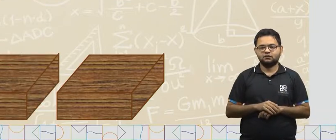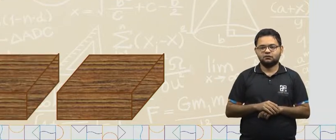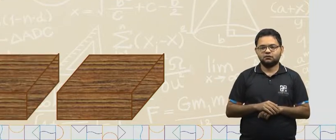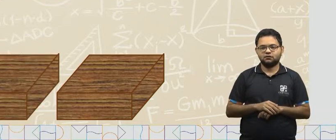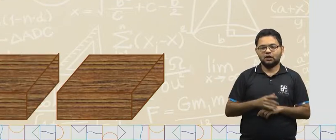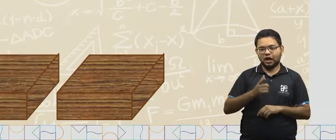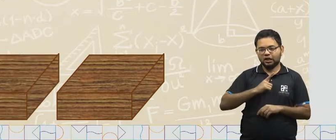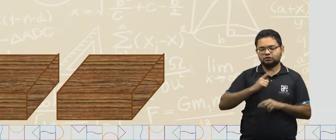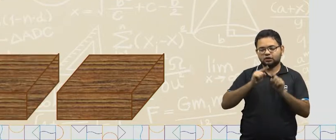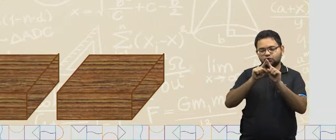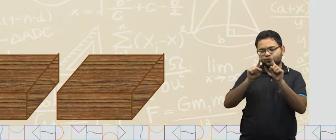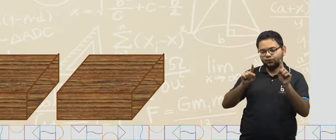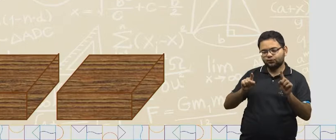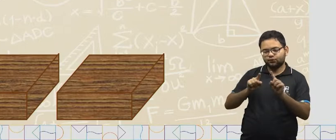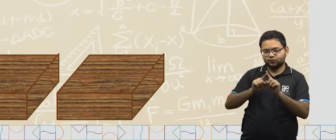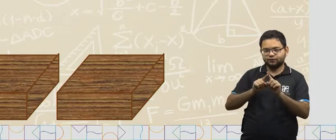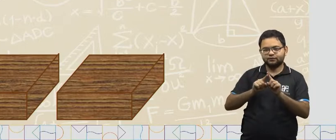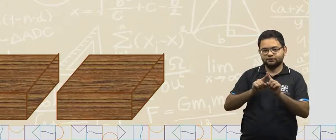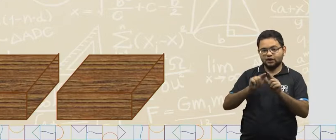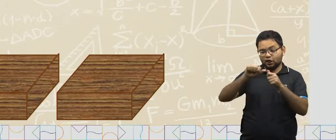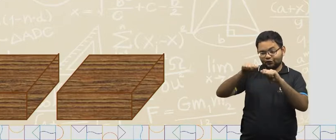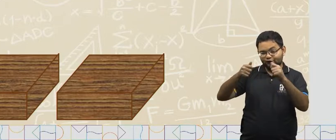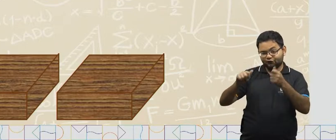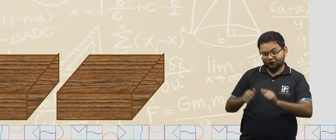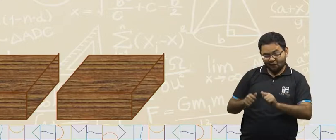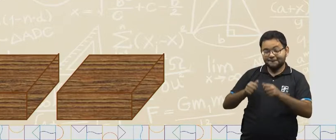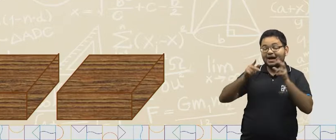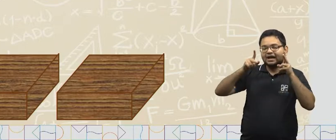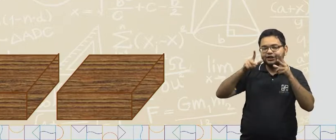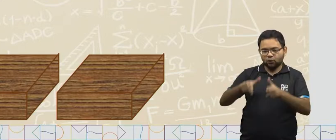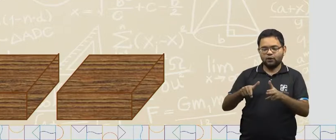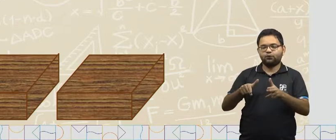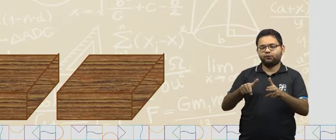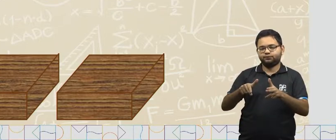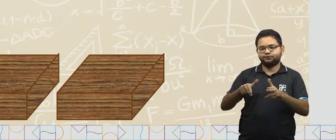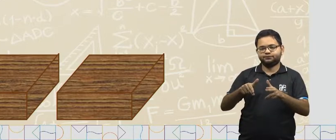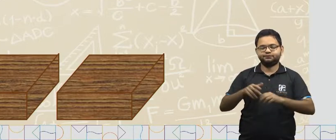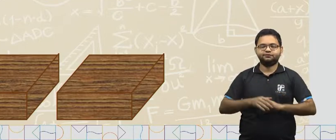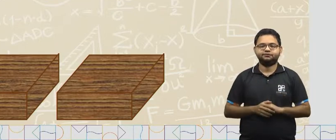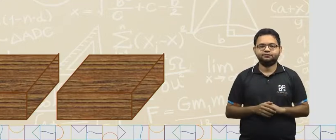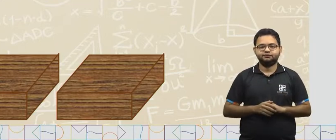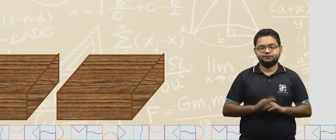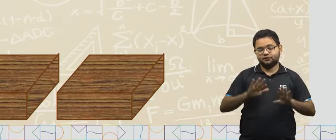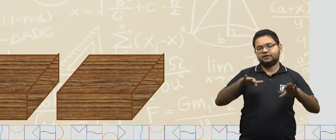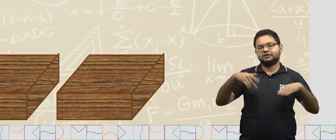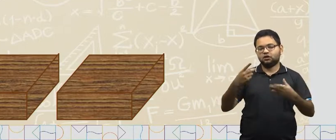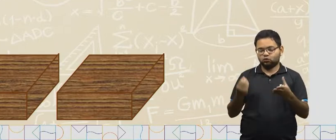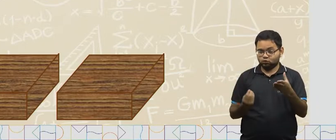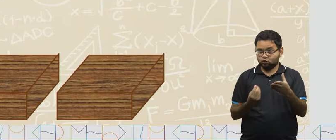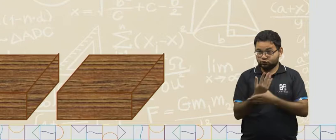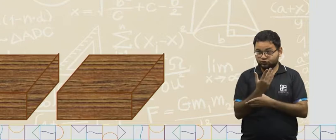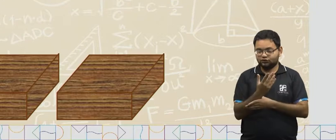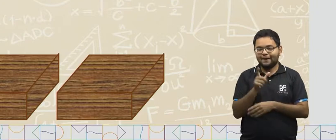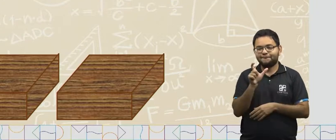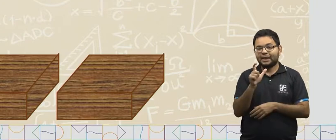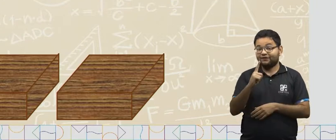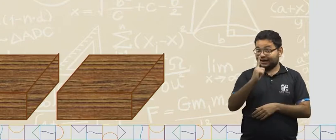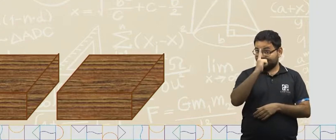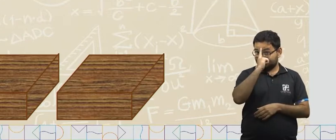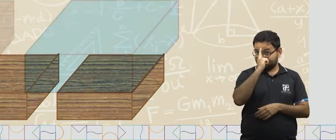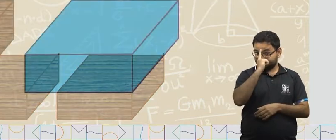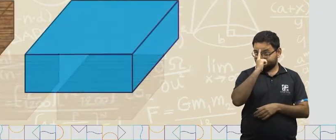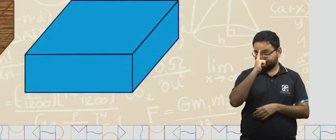eles perceberam que o formato continuava o mesmo. Assim, a palavra latina